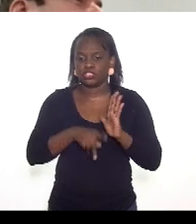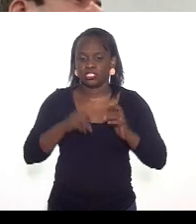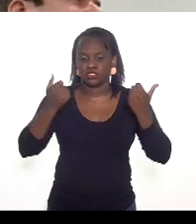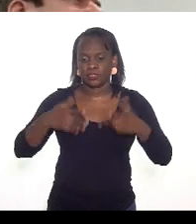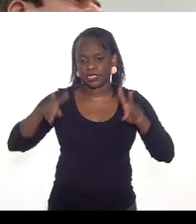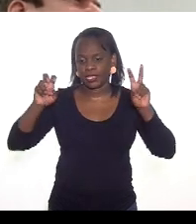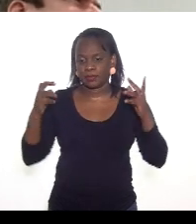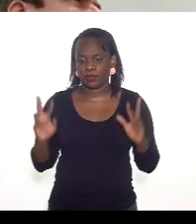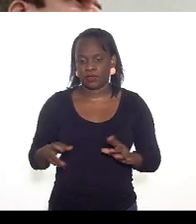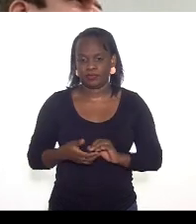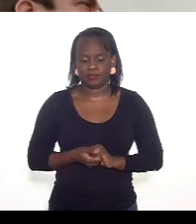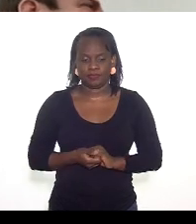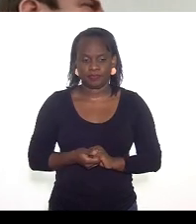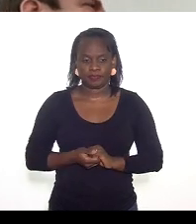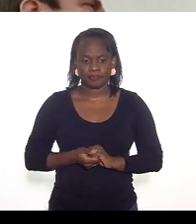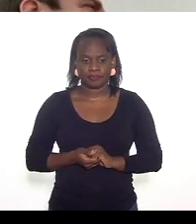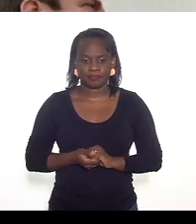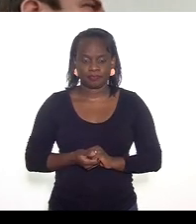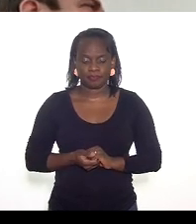tema.